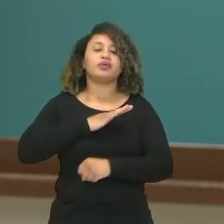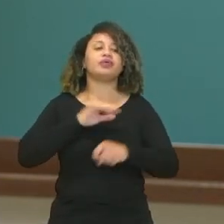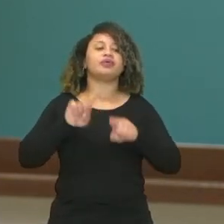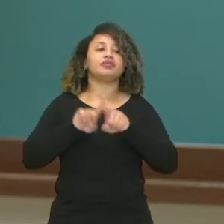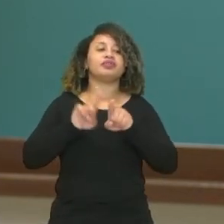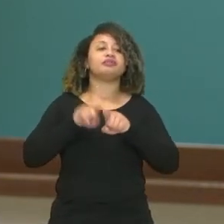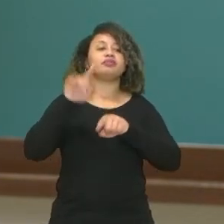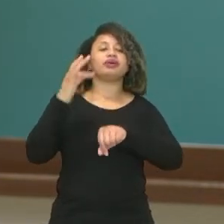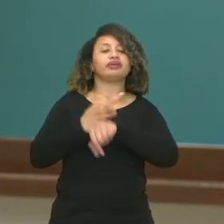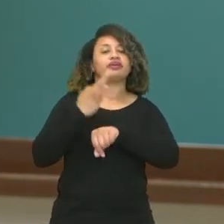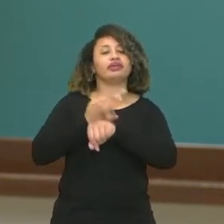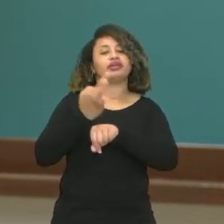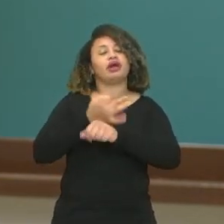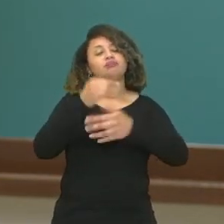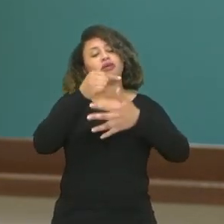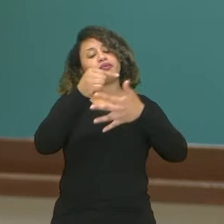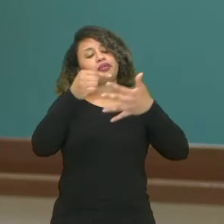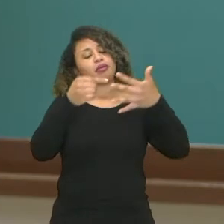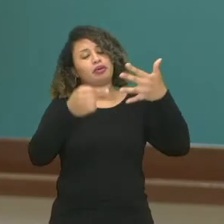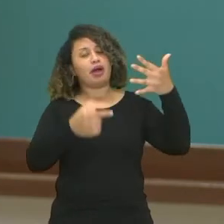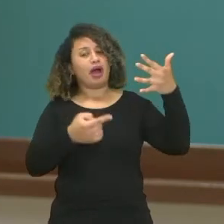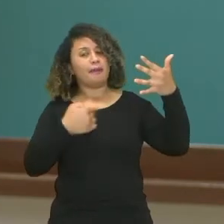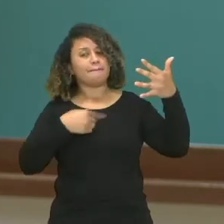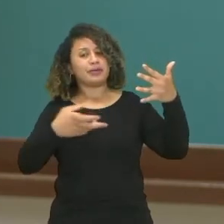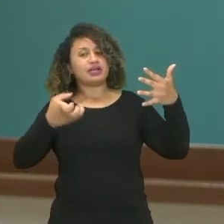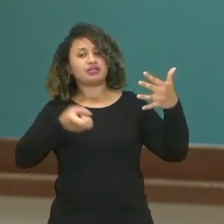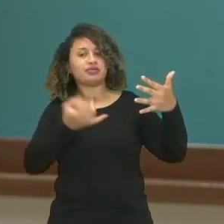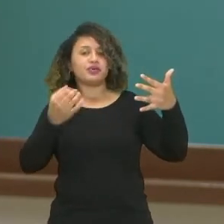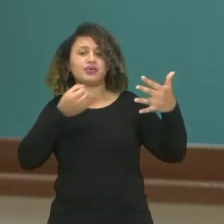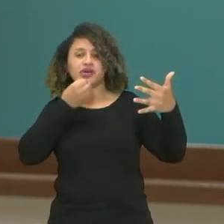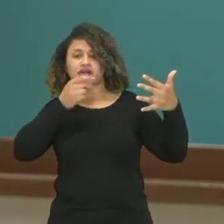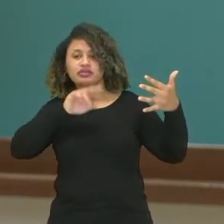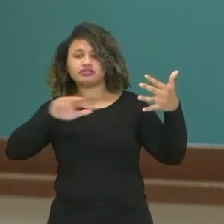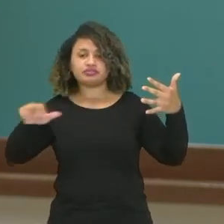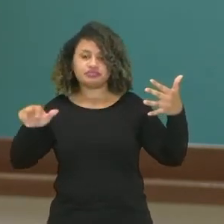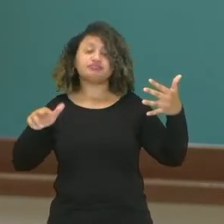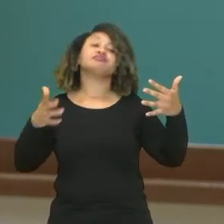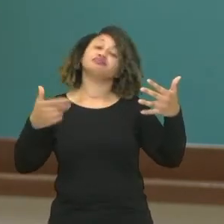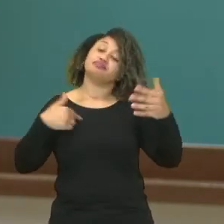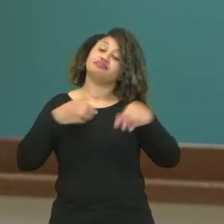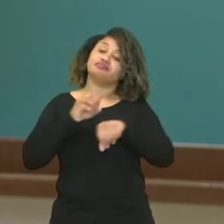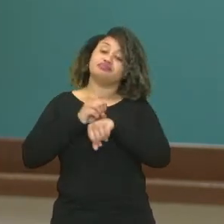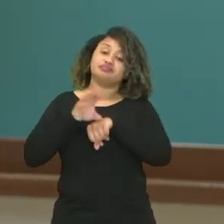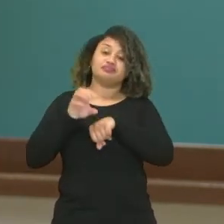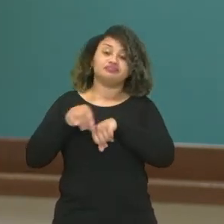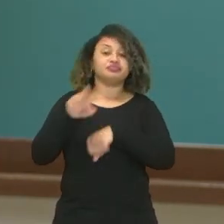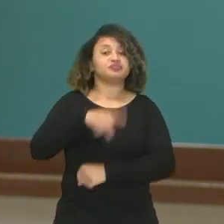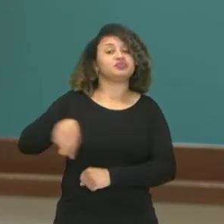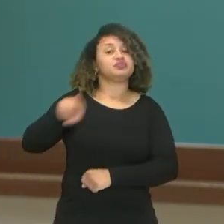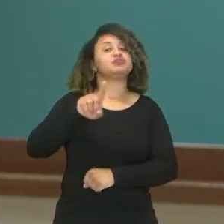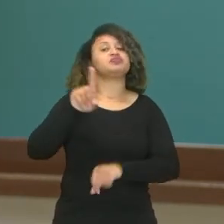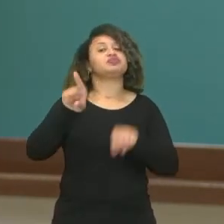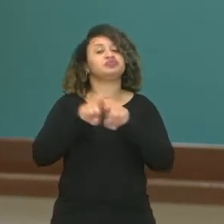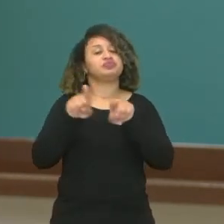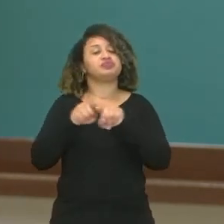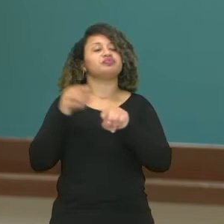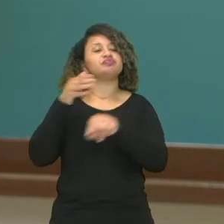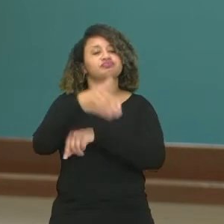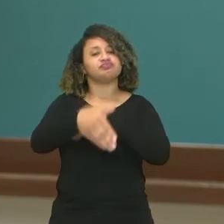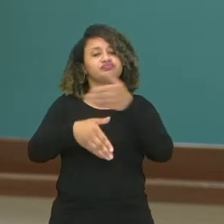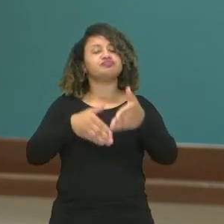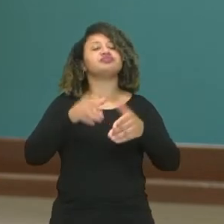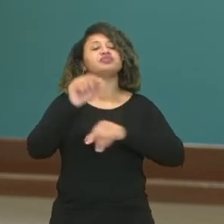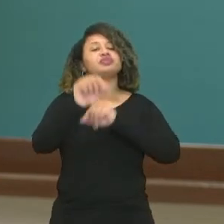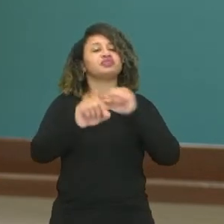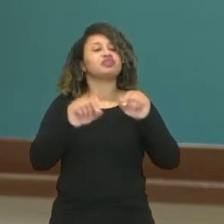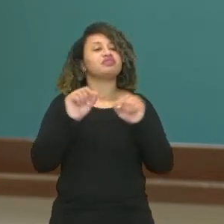resistência. Olha quantos benefícios a gente tem aqui. Então, fica aqui uma dica para que vocês participem, façam